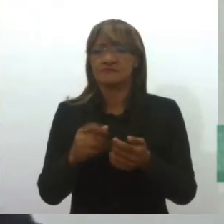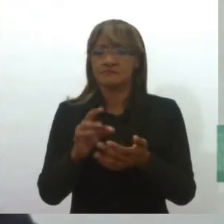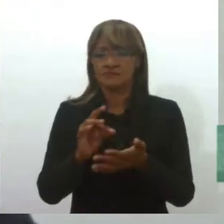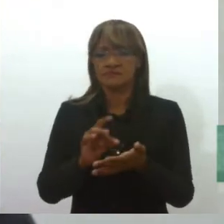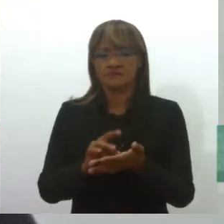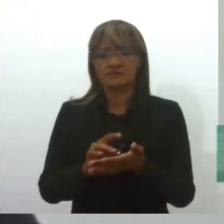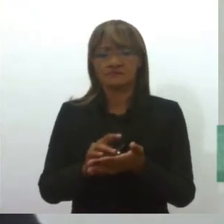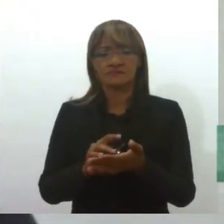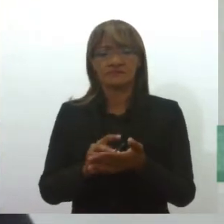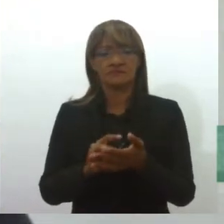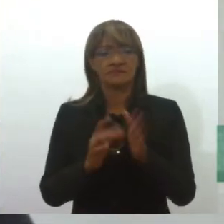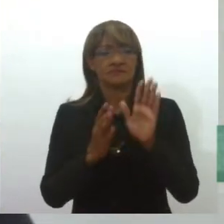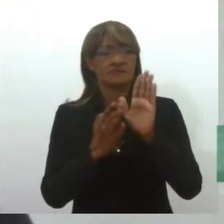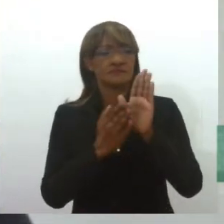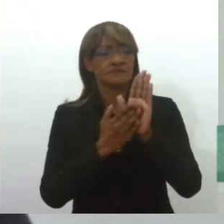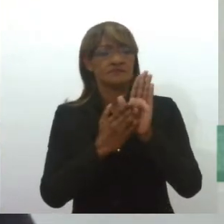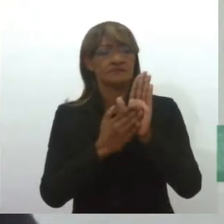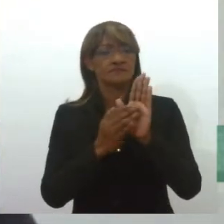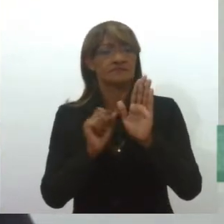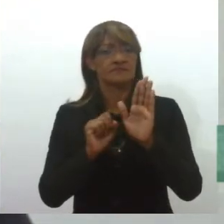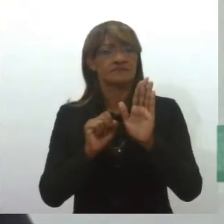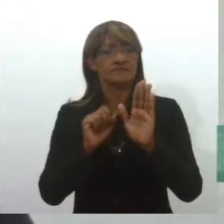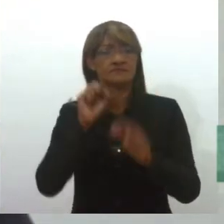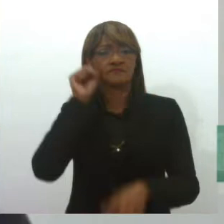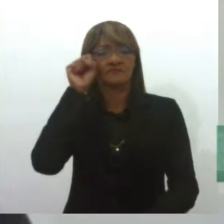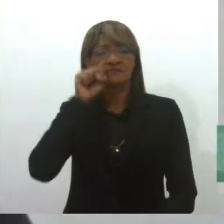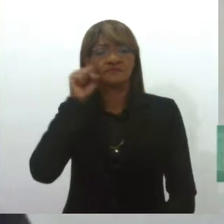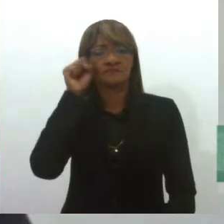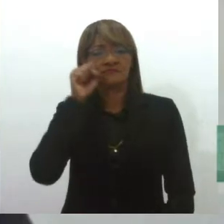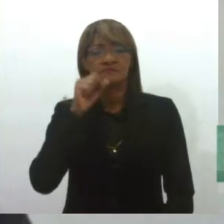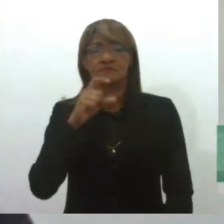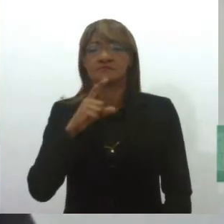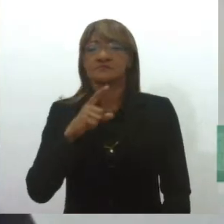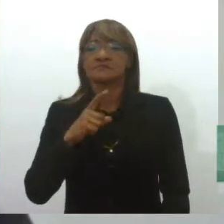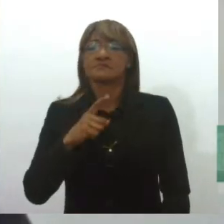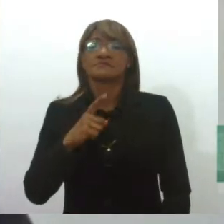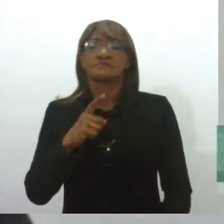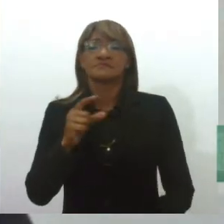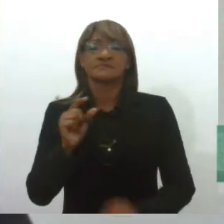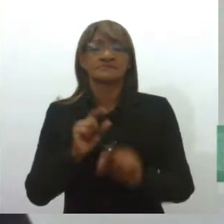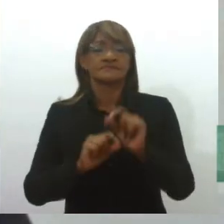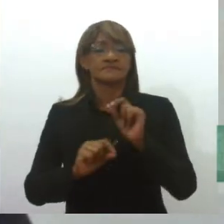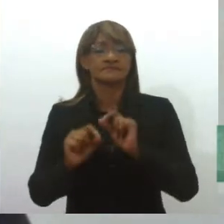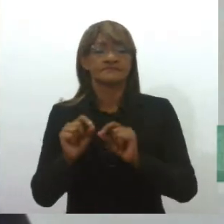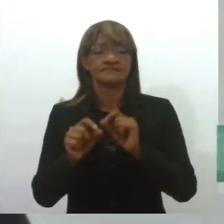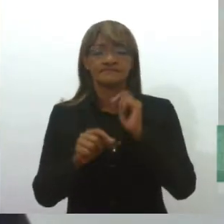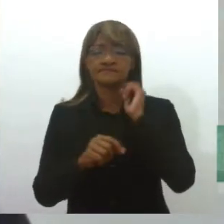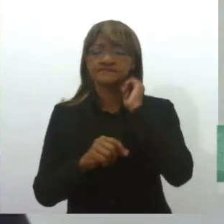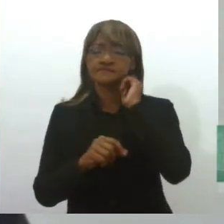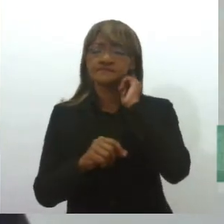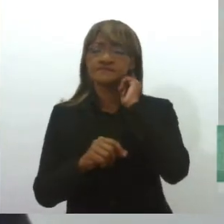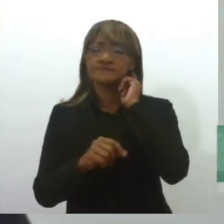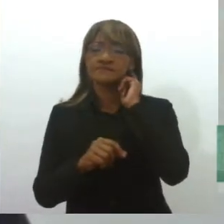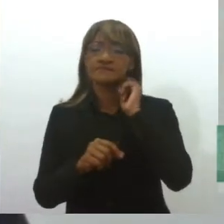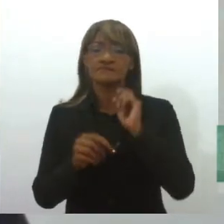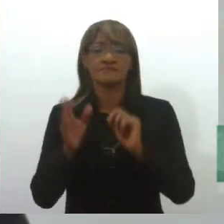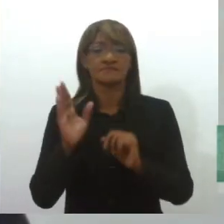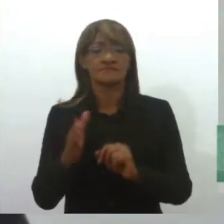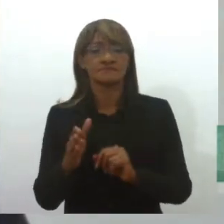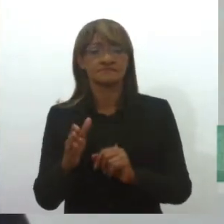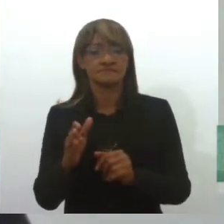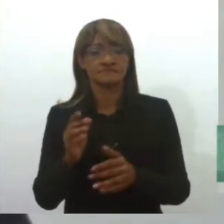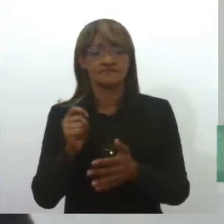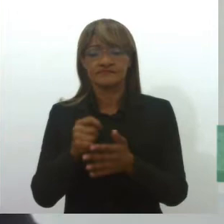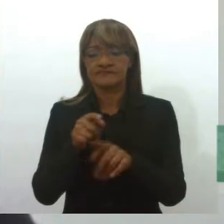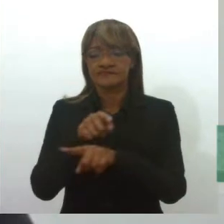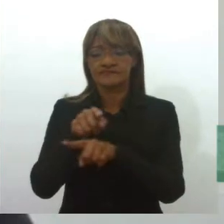A proposta do senador, ela acaba retirando a possibilidade do delegado de polícia de arbitrar a fiança naqueles